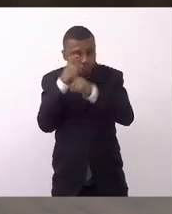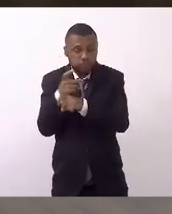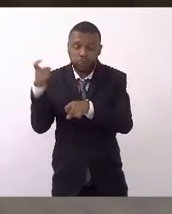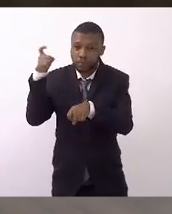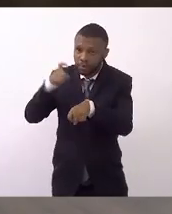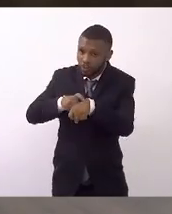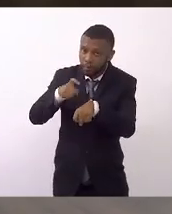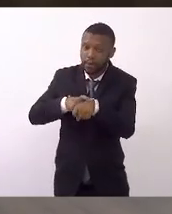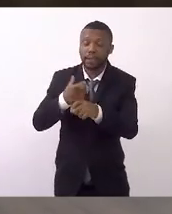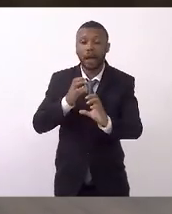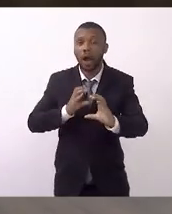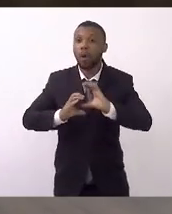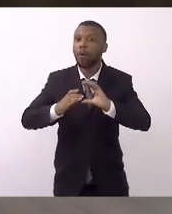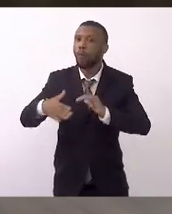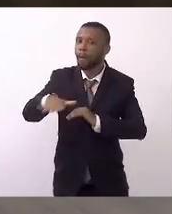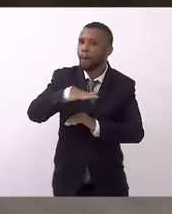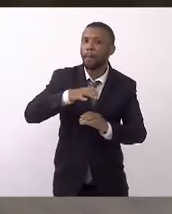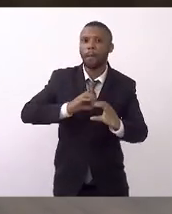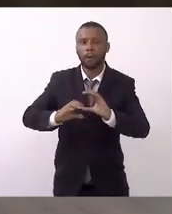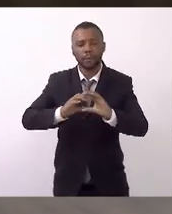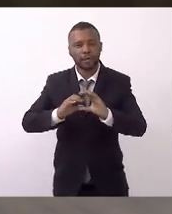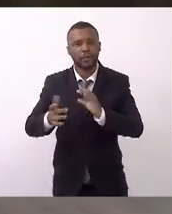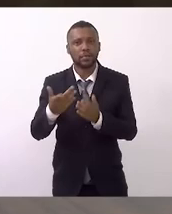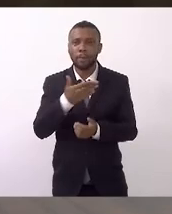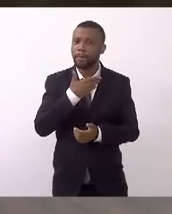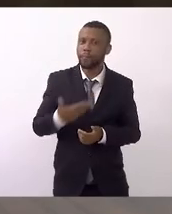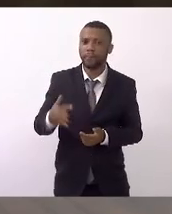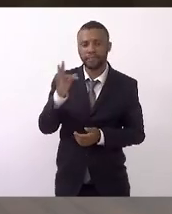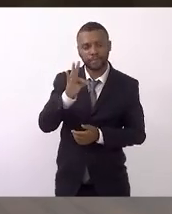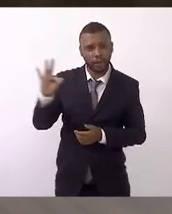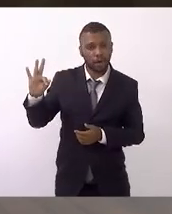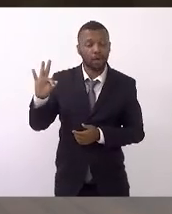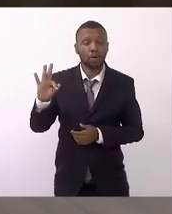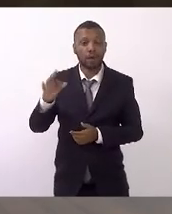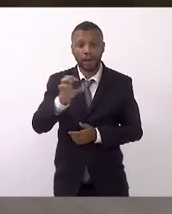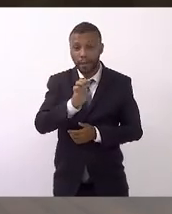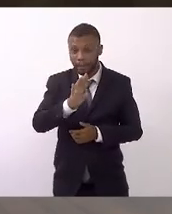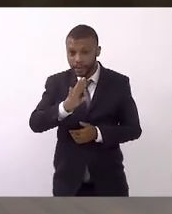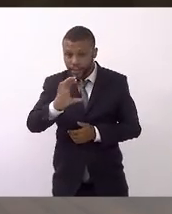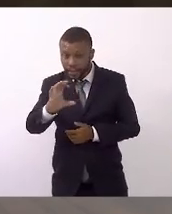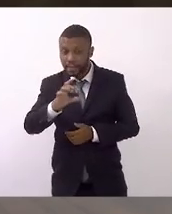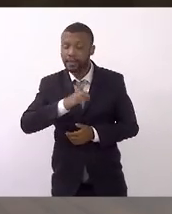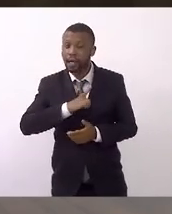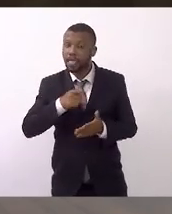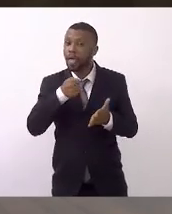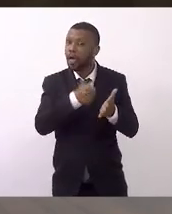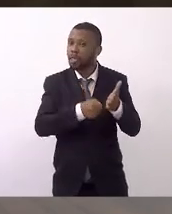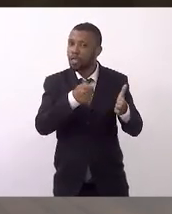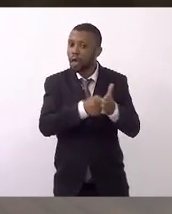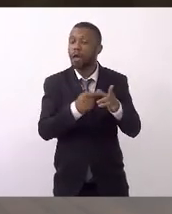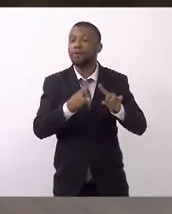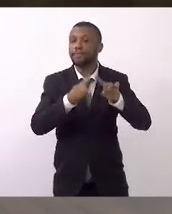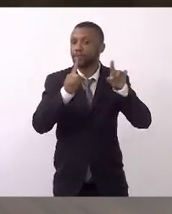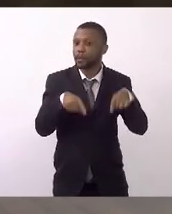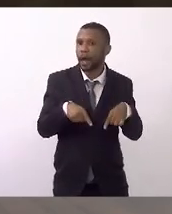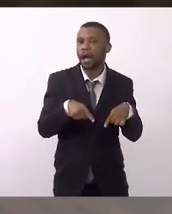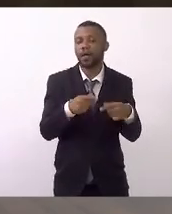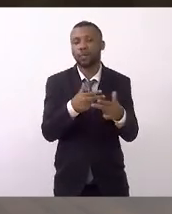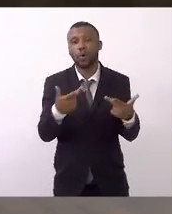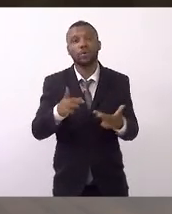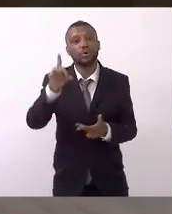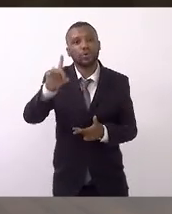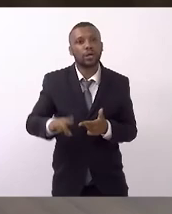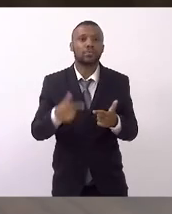comunicação pública federal. A EBC tem casos que precisam ser apurados de perseguição de trabalhadores, de trabalhadoras, de